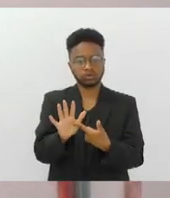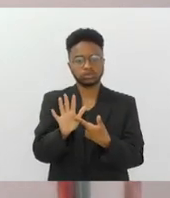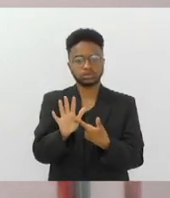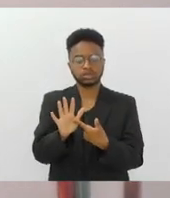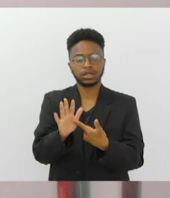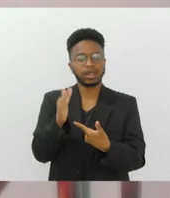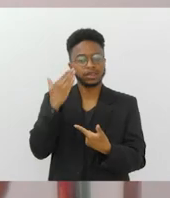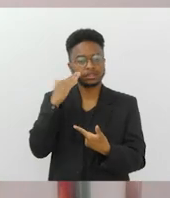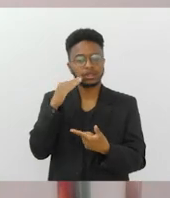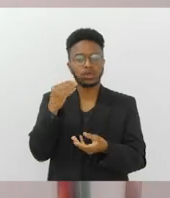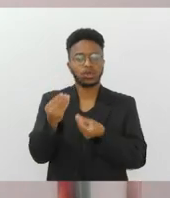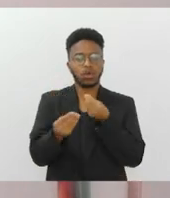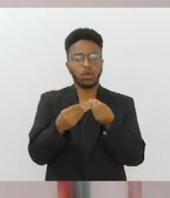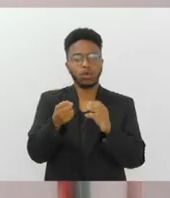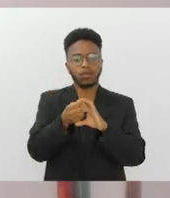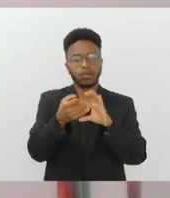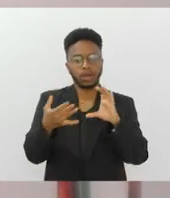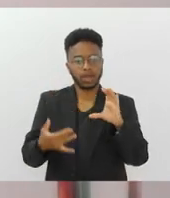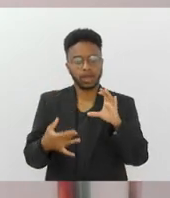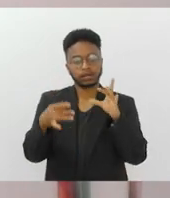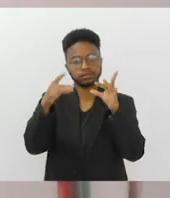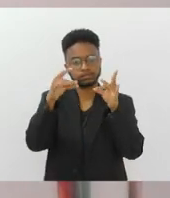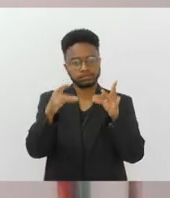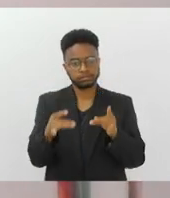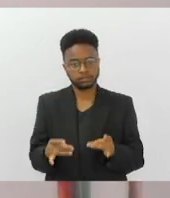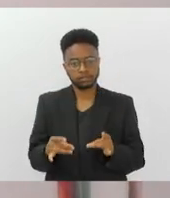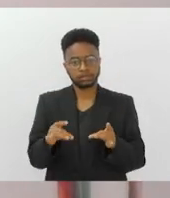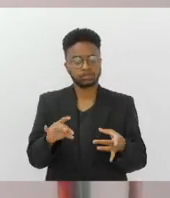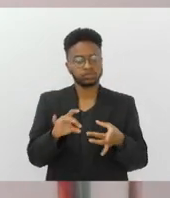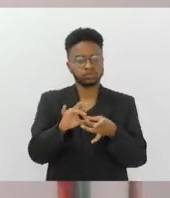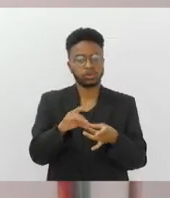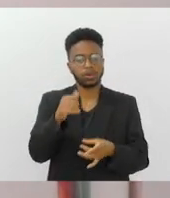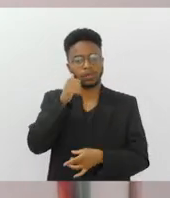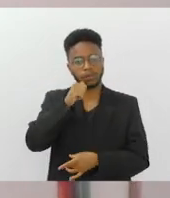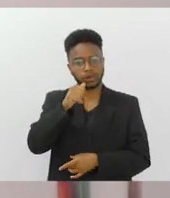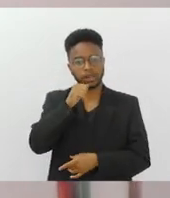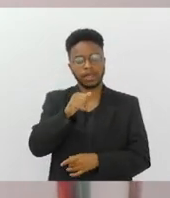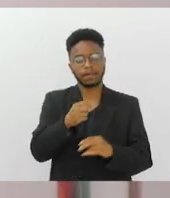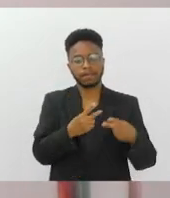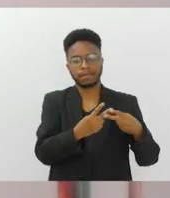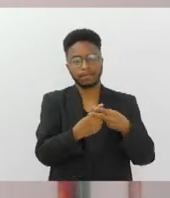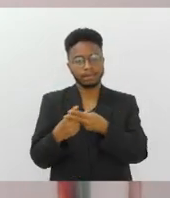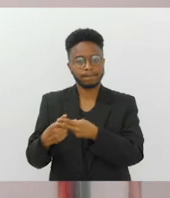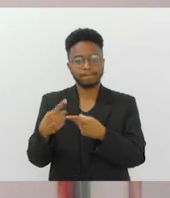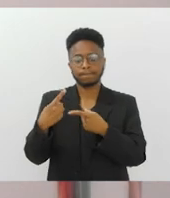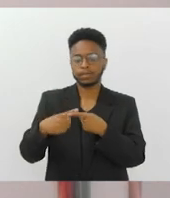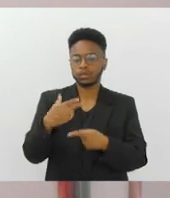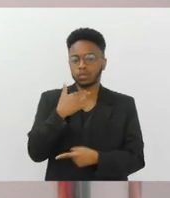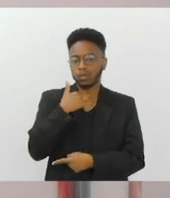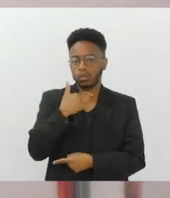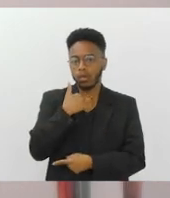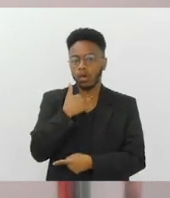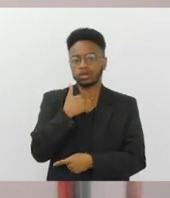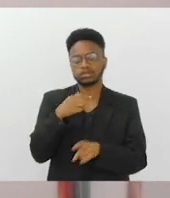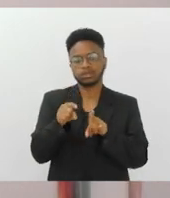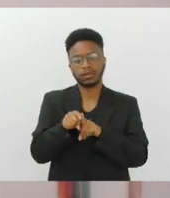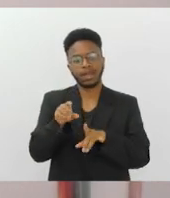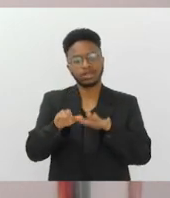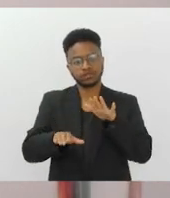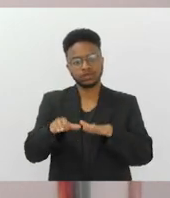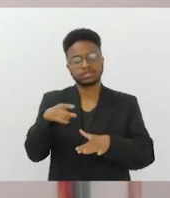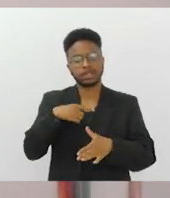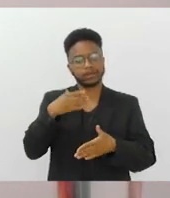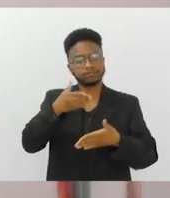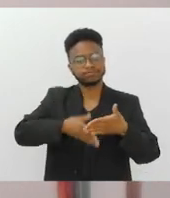tanto das especificidades que se encontram as mulheres privadas de liberdade, que não podem, que muitas vezes são tolhidas,